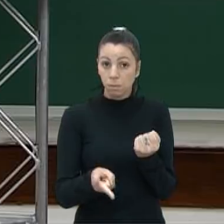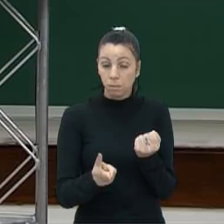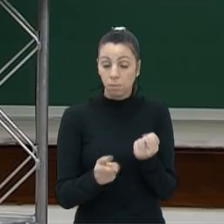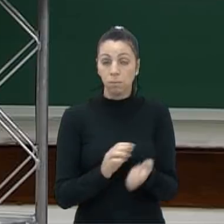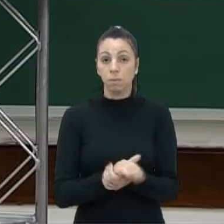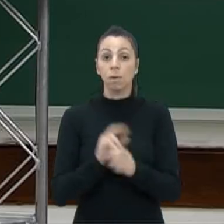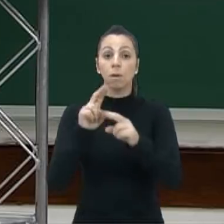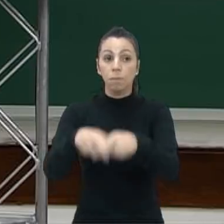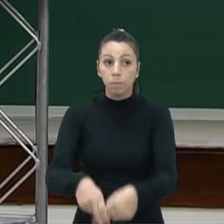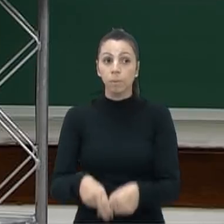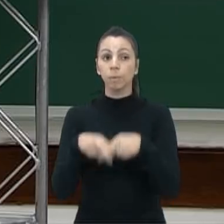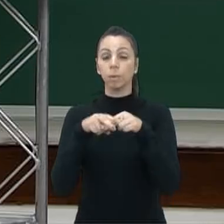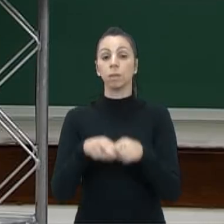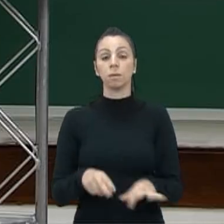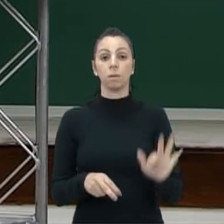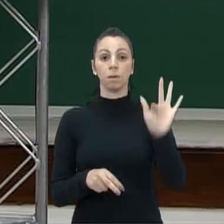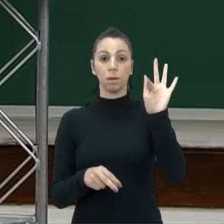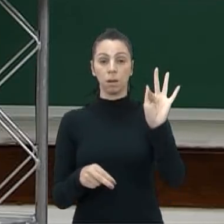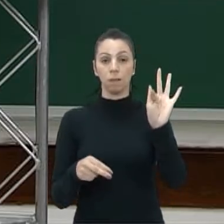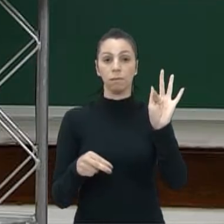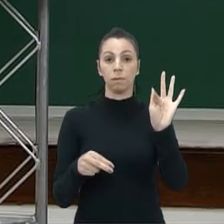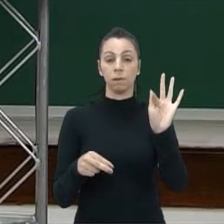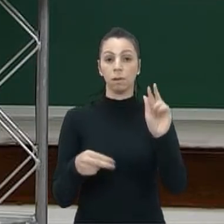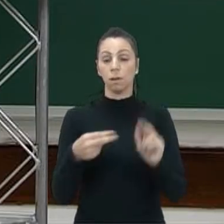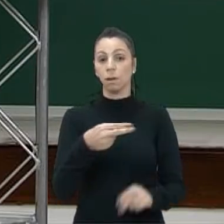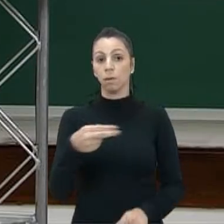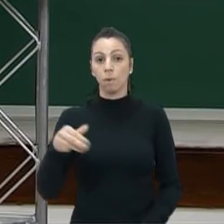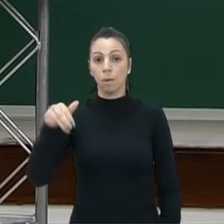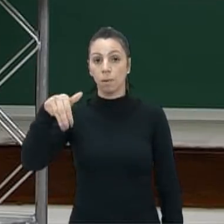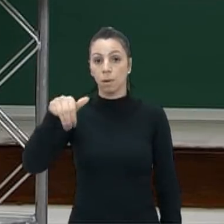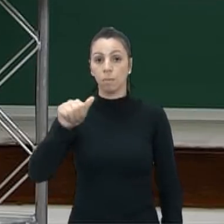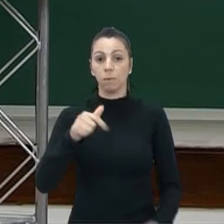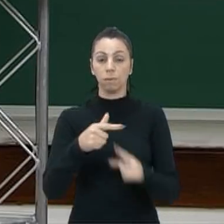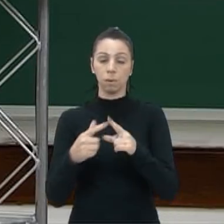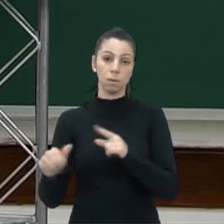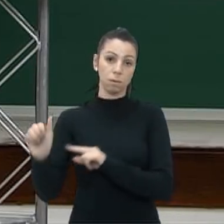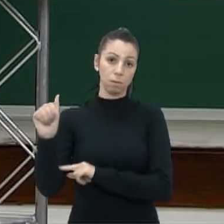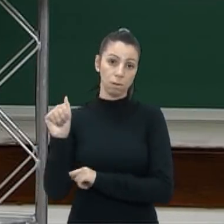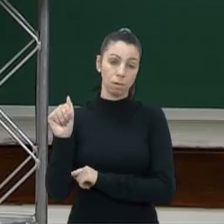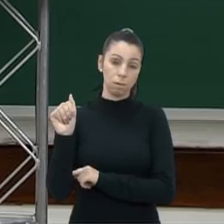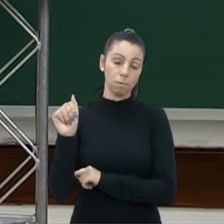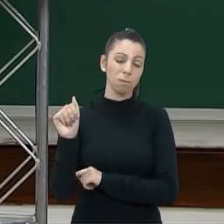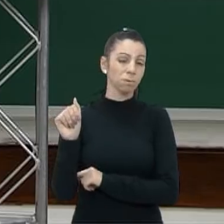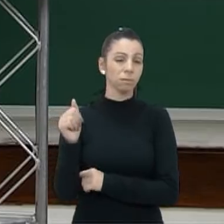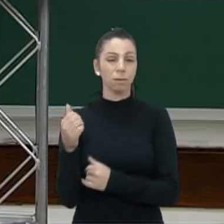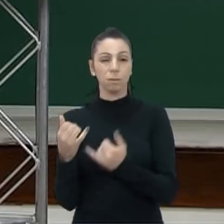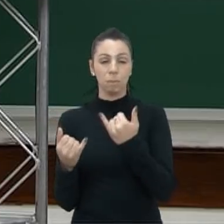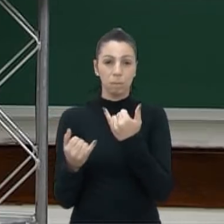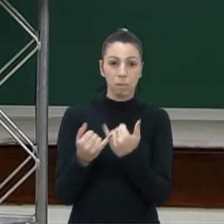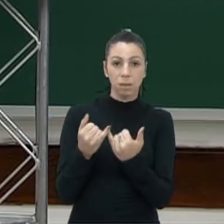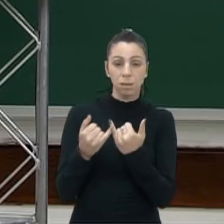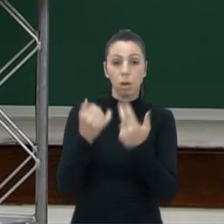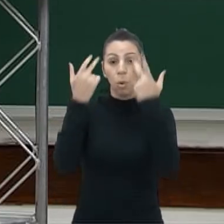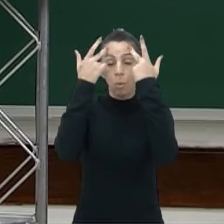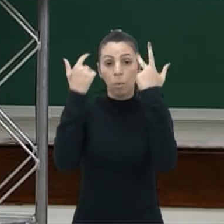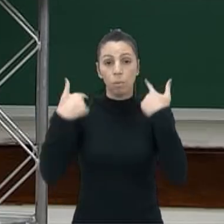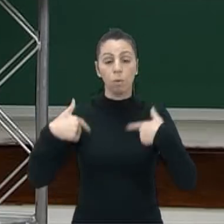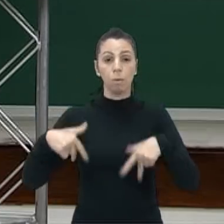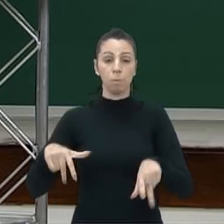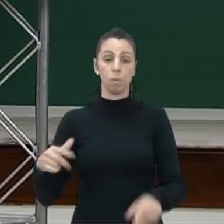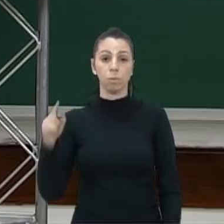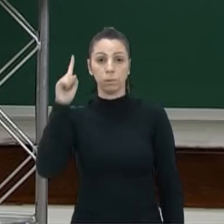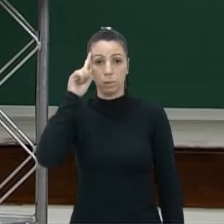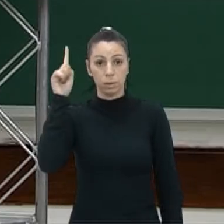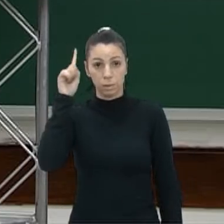F igual a M vezes A, ela é praticamente usada aí como o arroz e feijão, né?